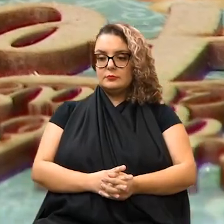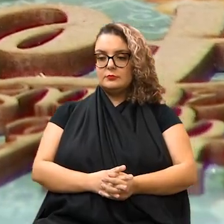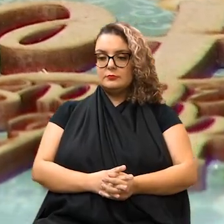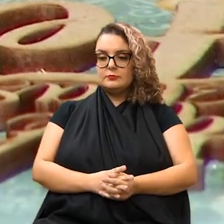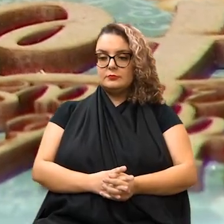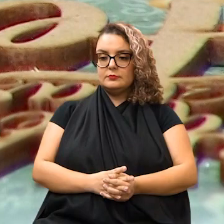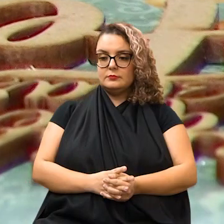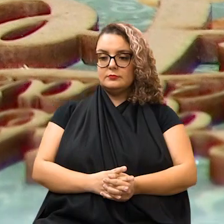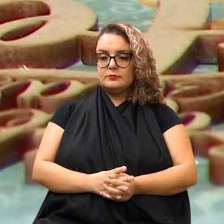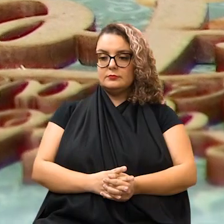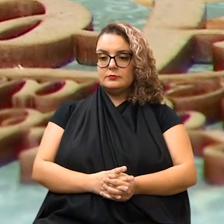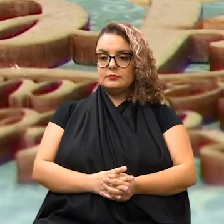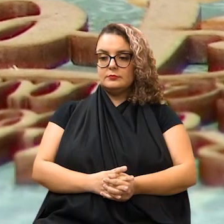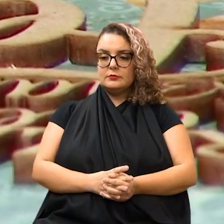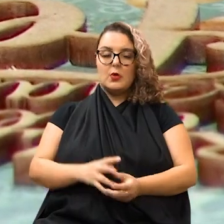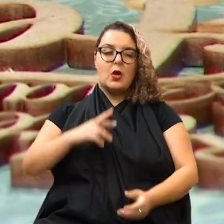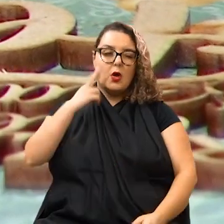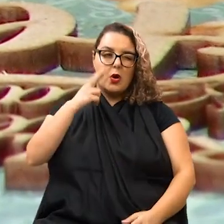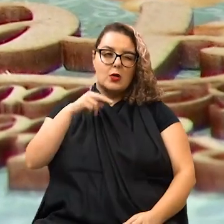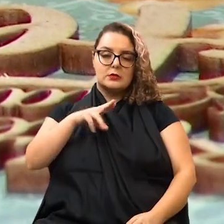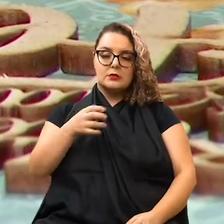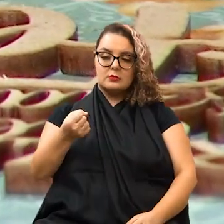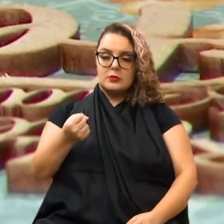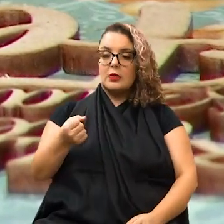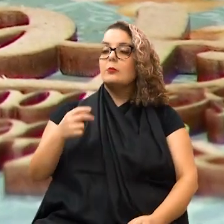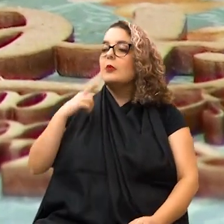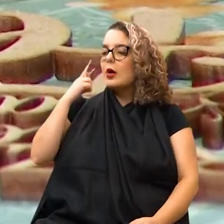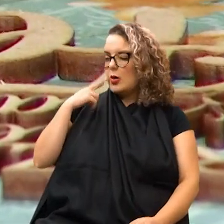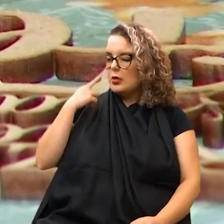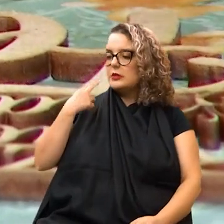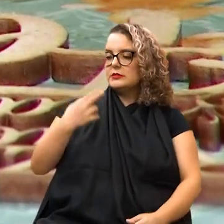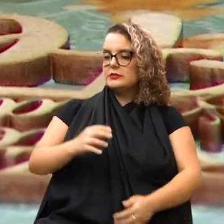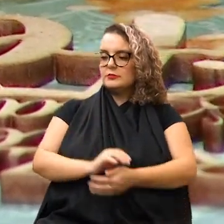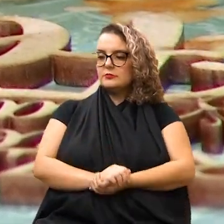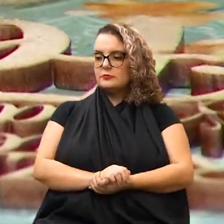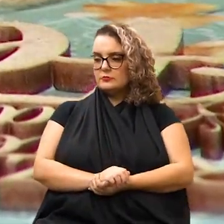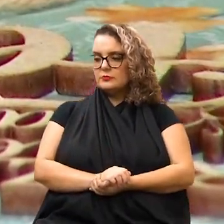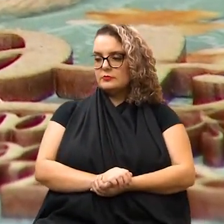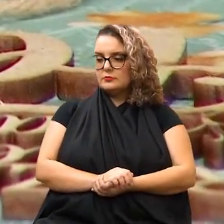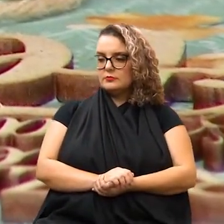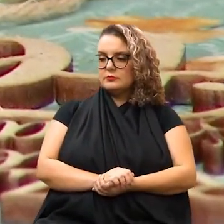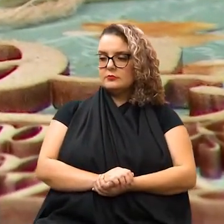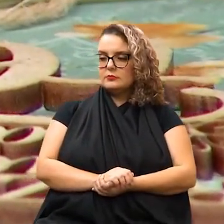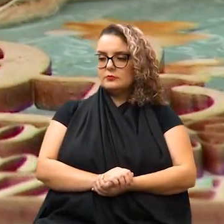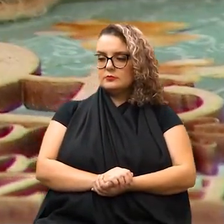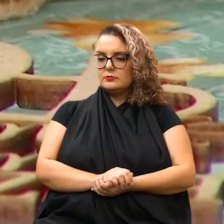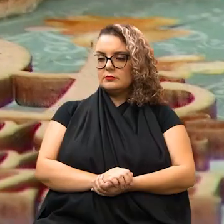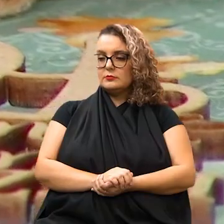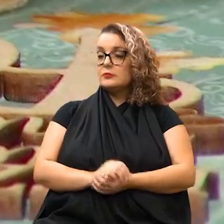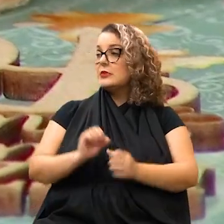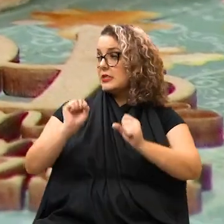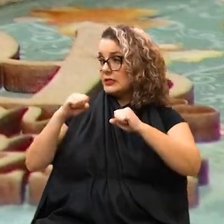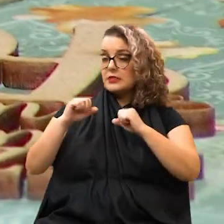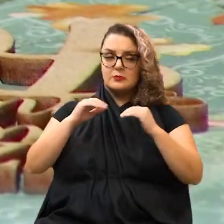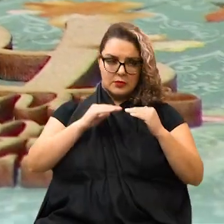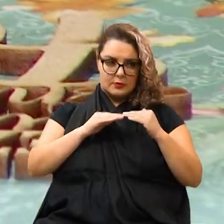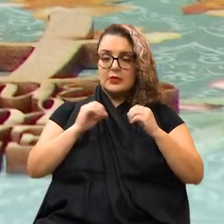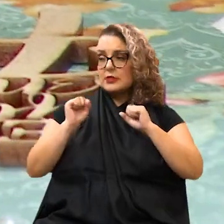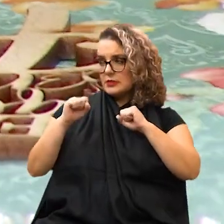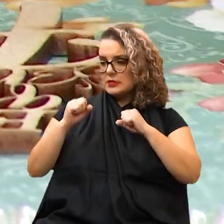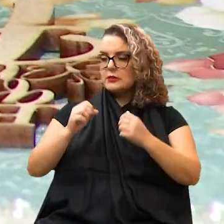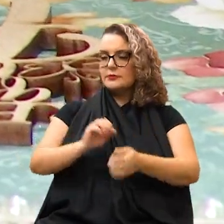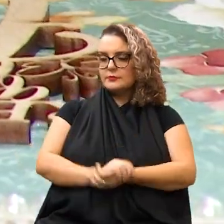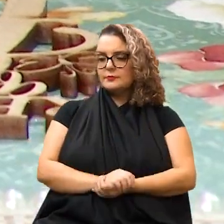E uma rosa ou uma branca? Rosa. Esse tom para combinar com essa aqui, talvez? Sim. Ó,